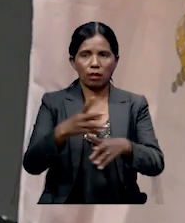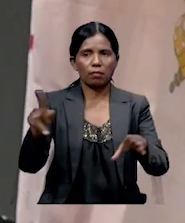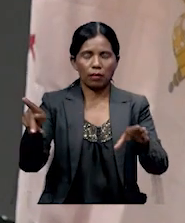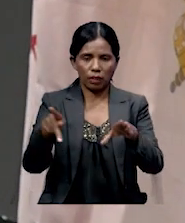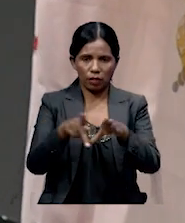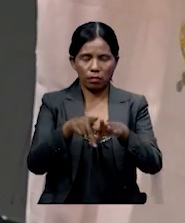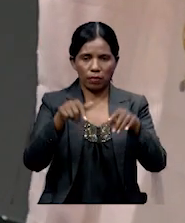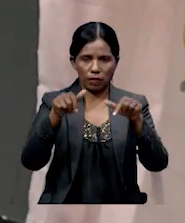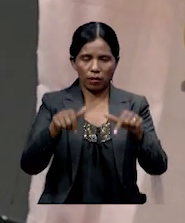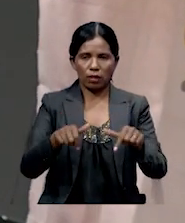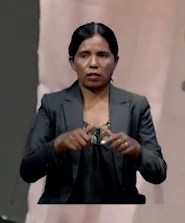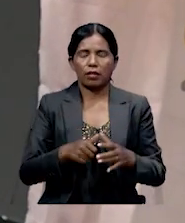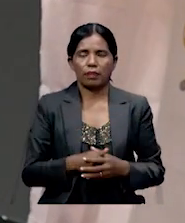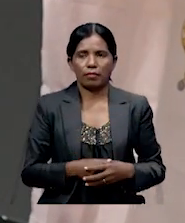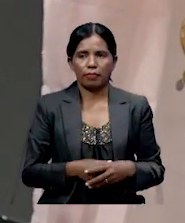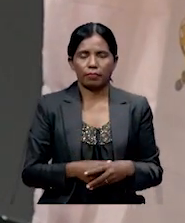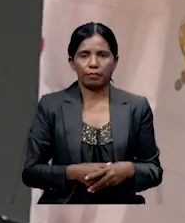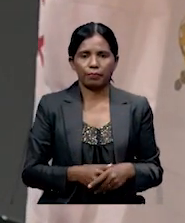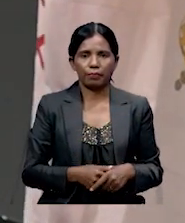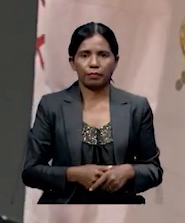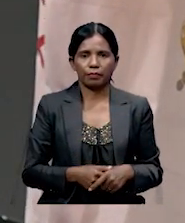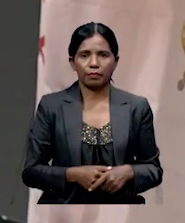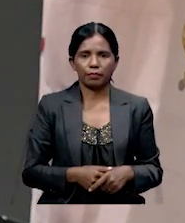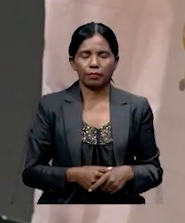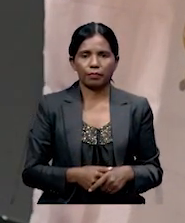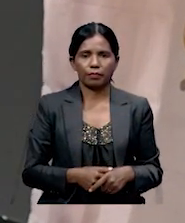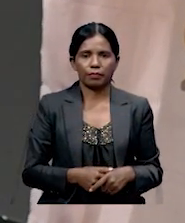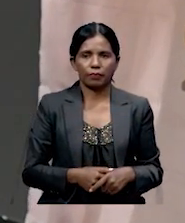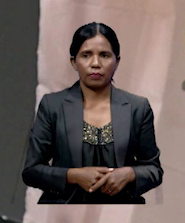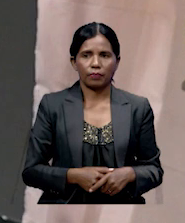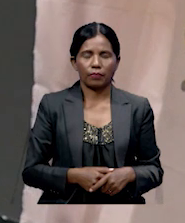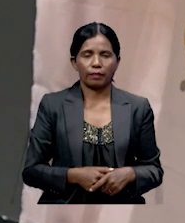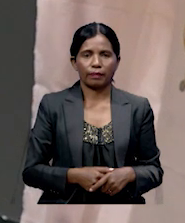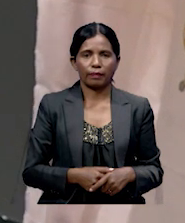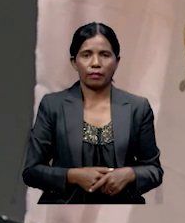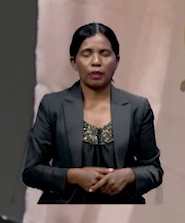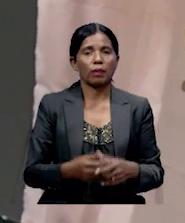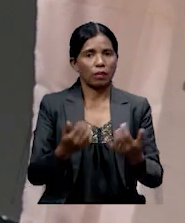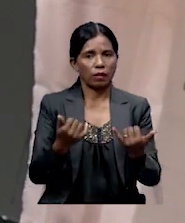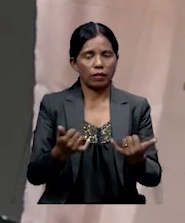recém-celebrado na capital de Kazakhstan. Além disso,